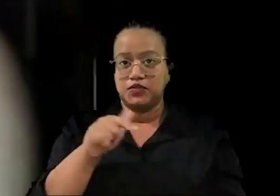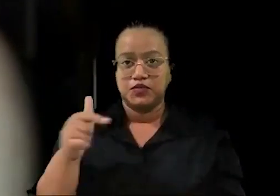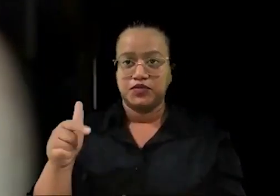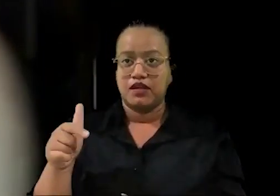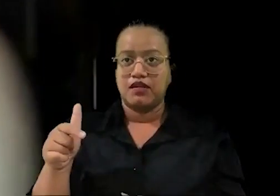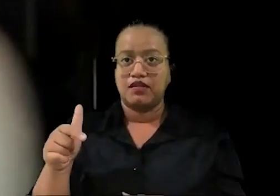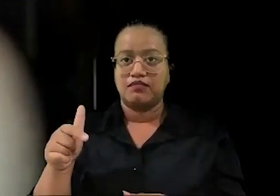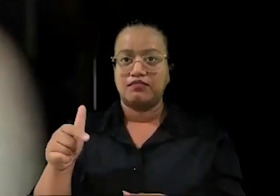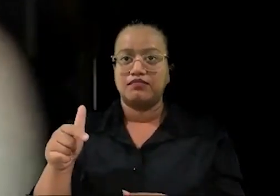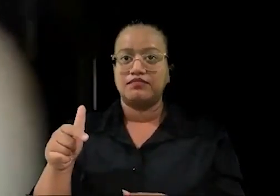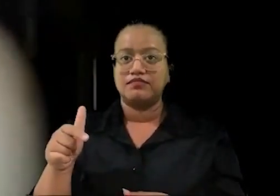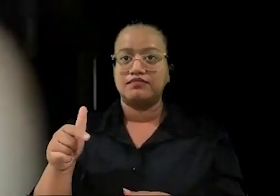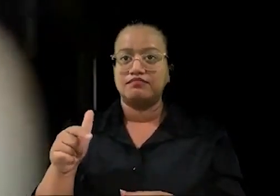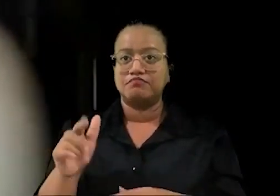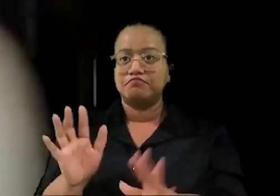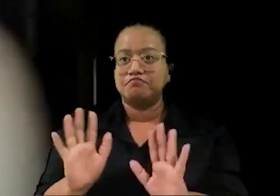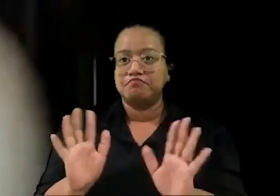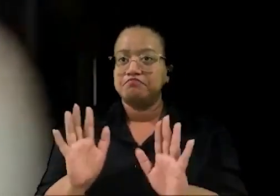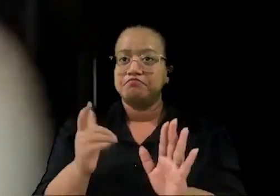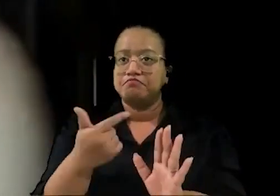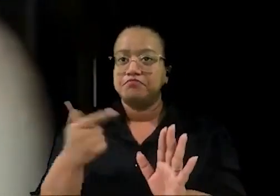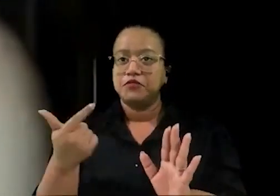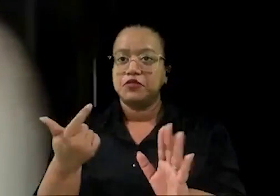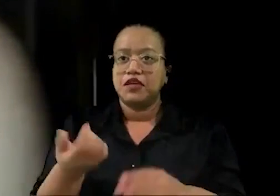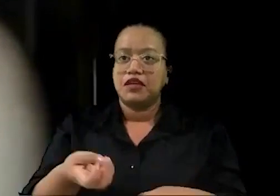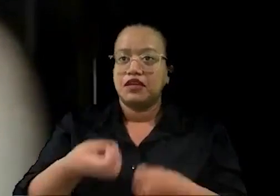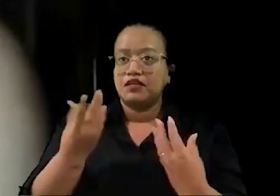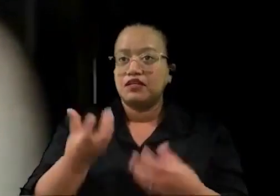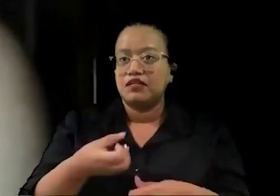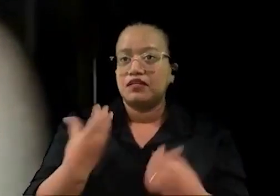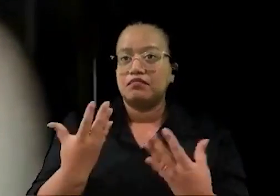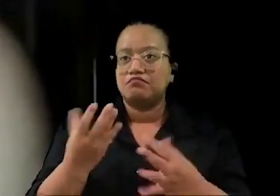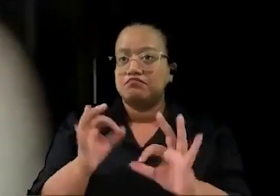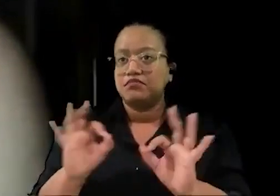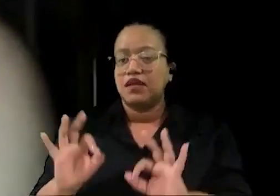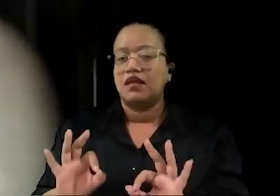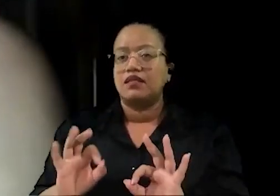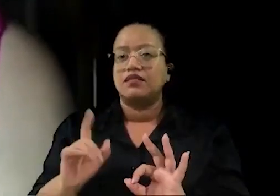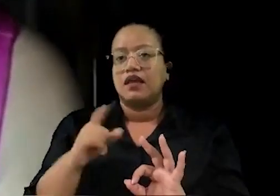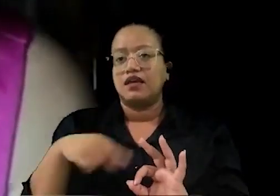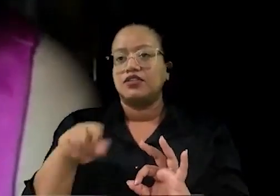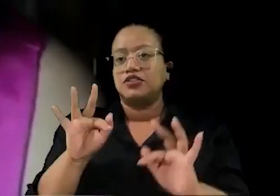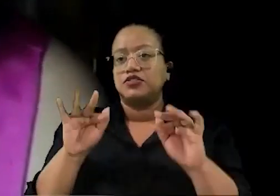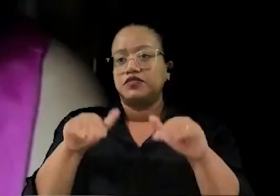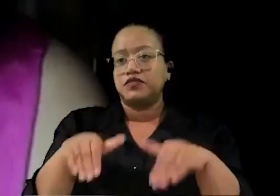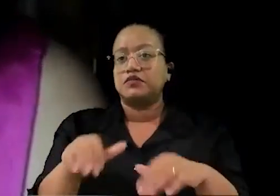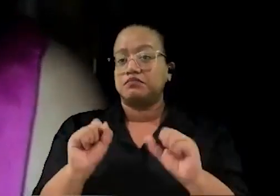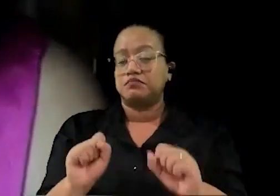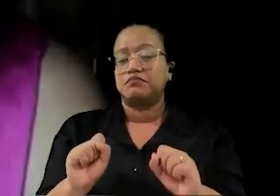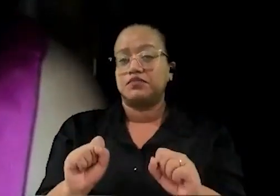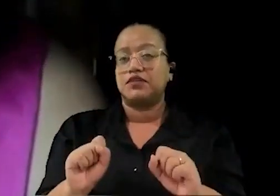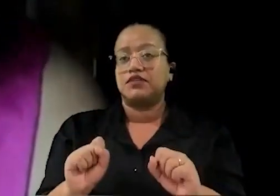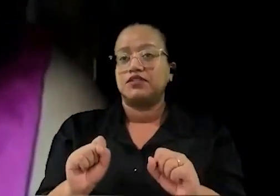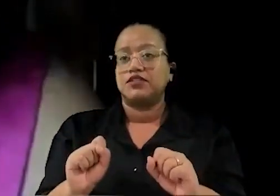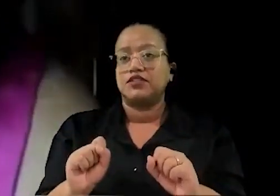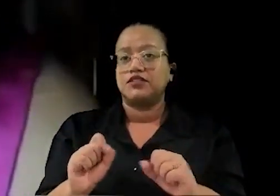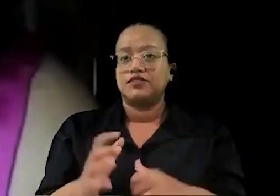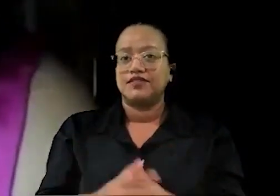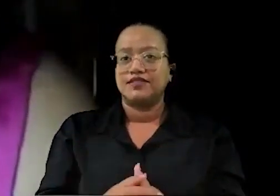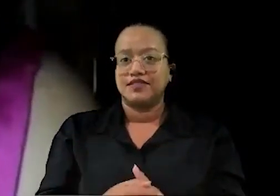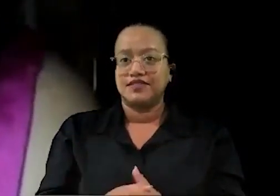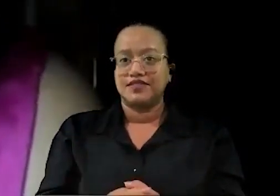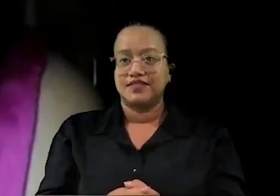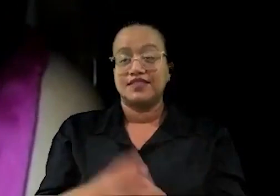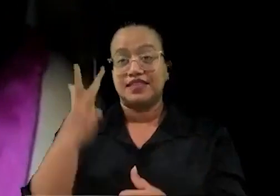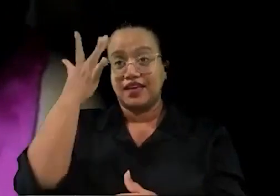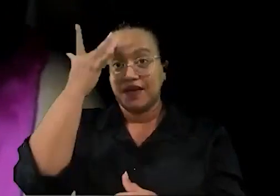se manifestar, a gente encerra por aqui. E amanhã tem alguém. Se